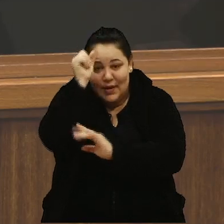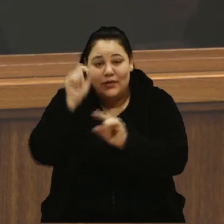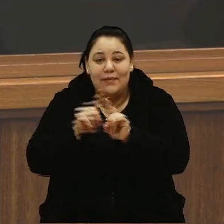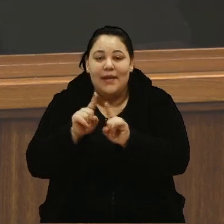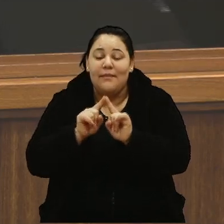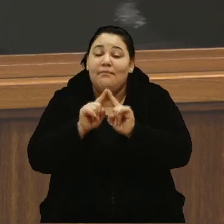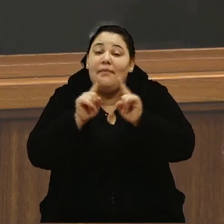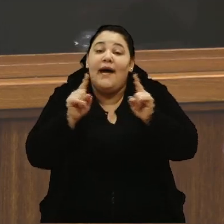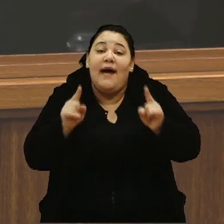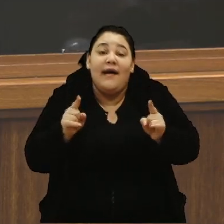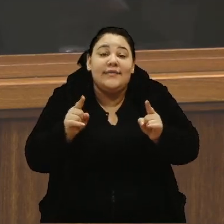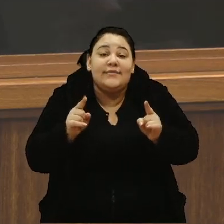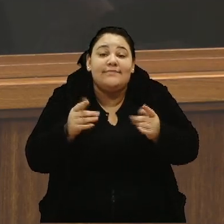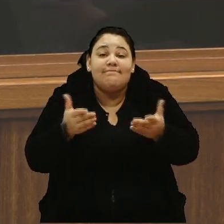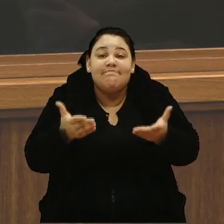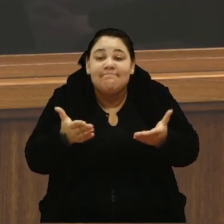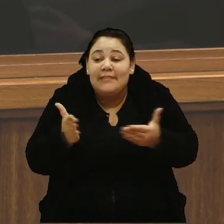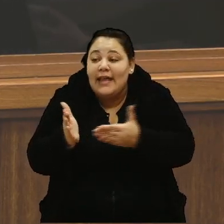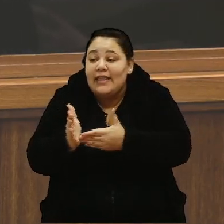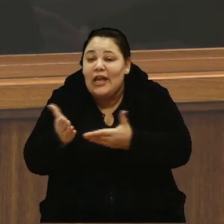até hoje não tem